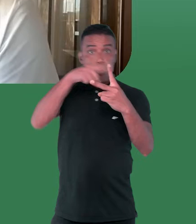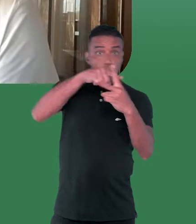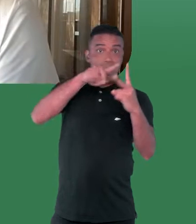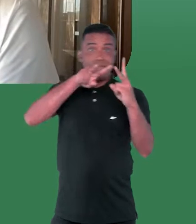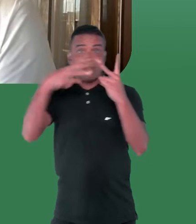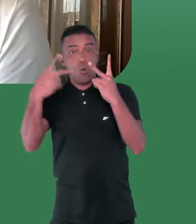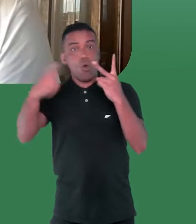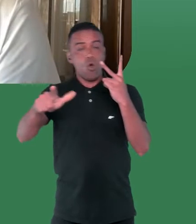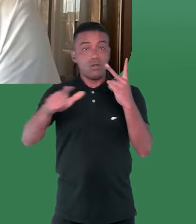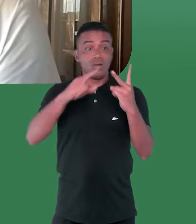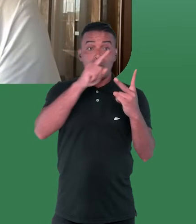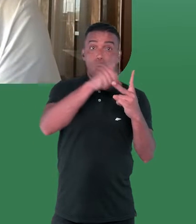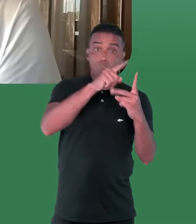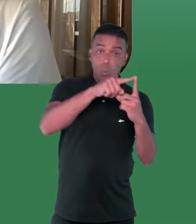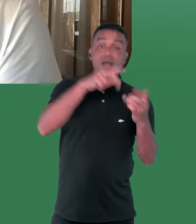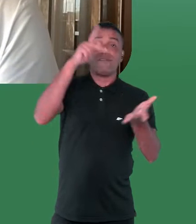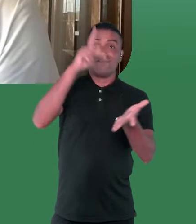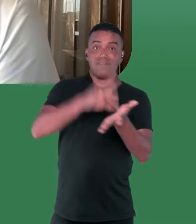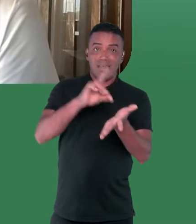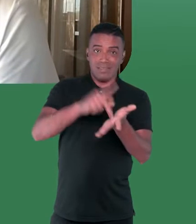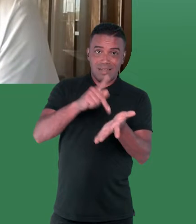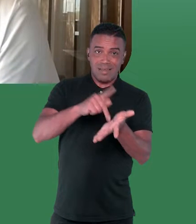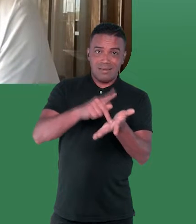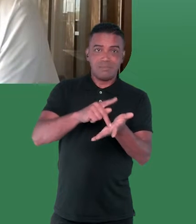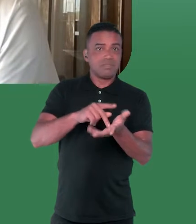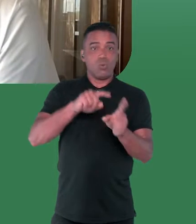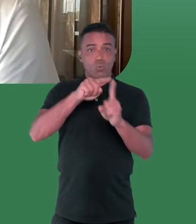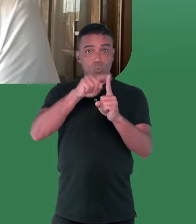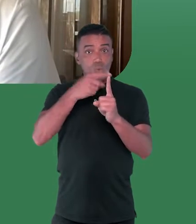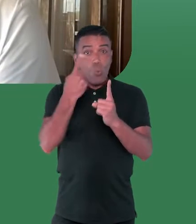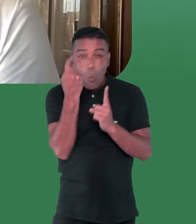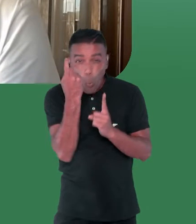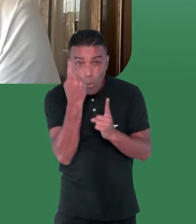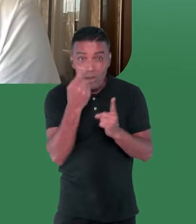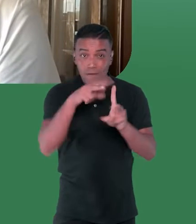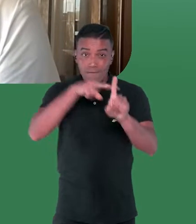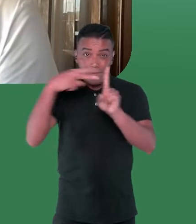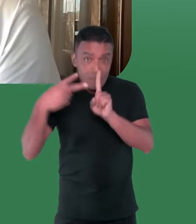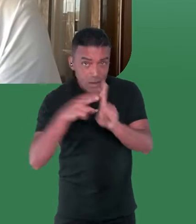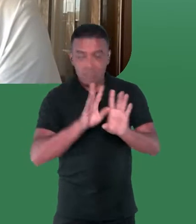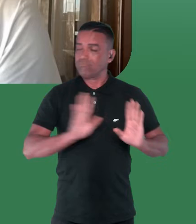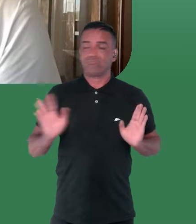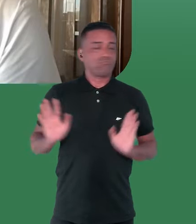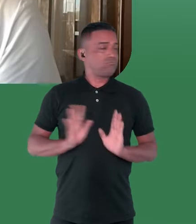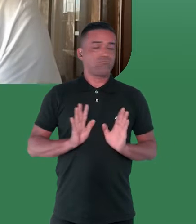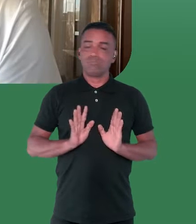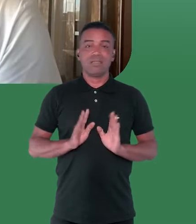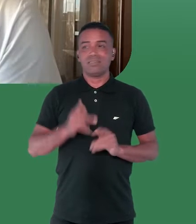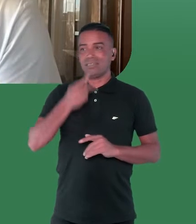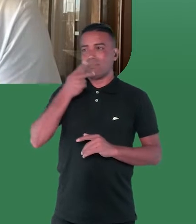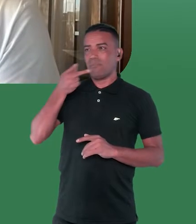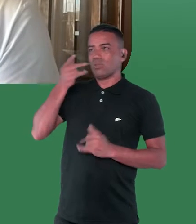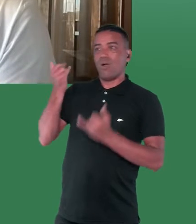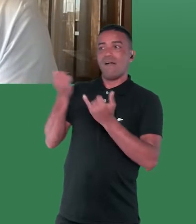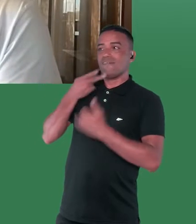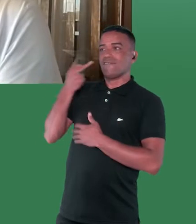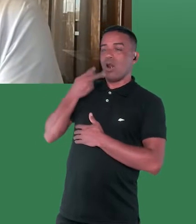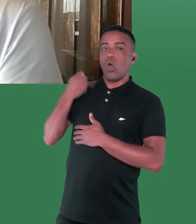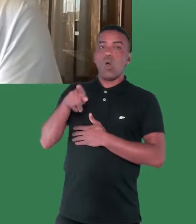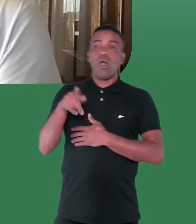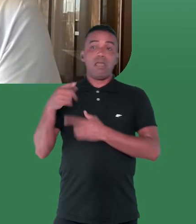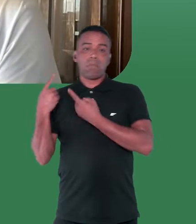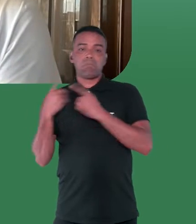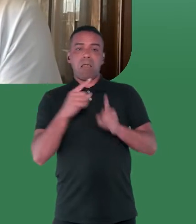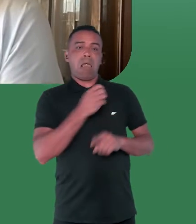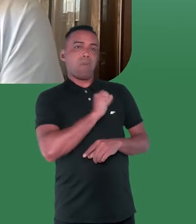delas representa a verdade. Mas eu nunca fico numa só, para dizer, fulano tal falou isso, que Beltrano não